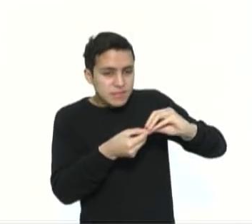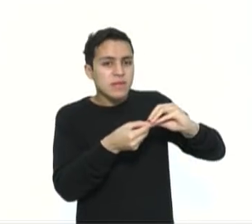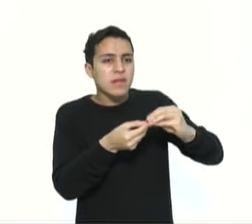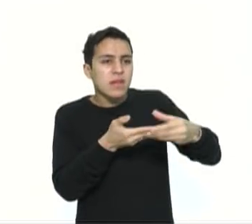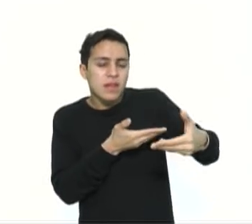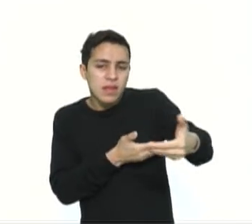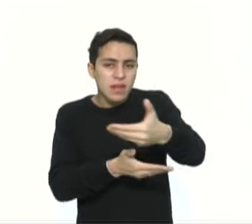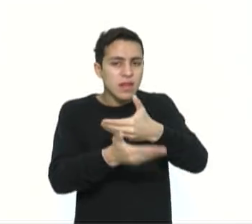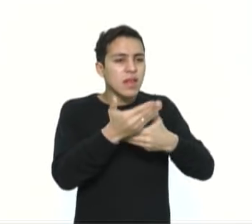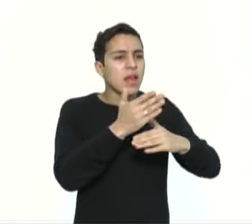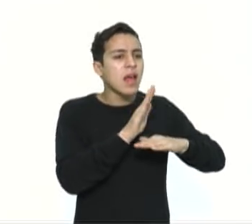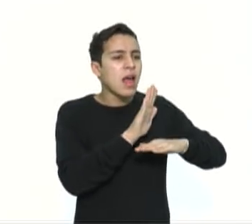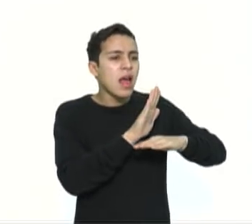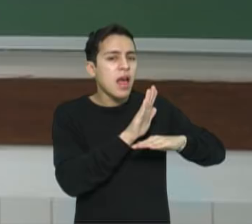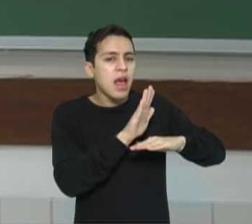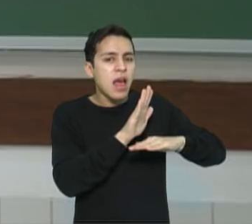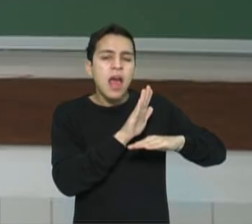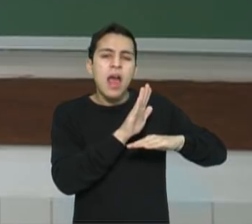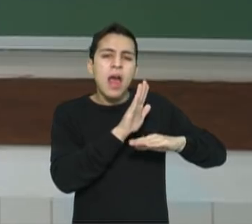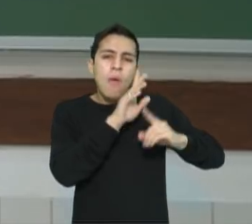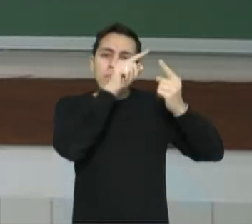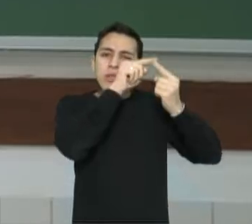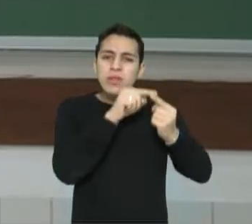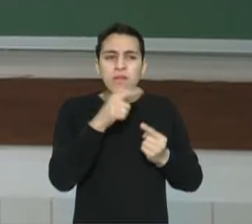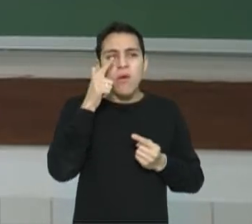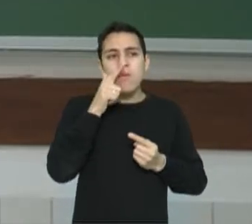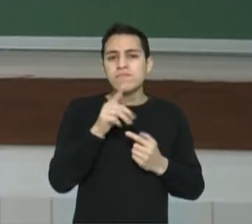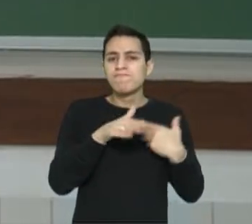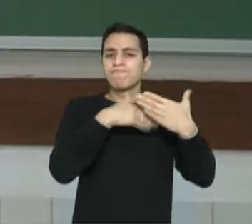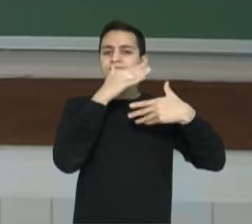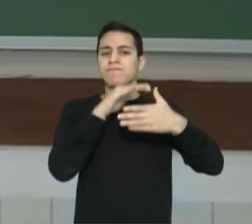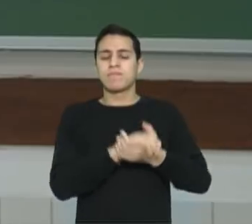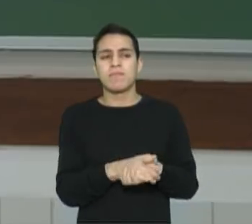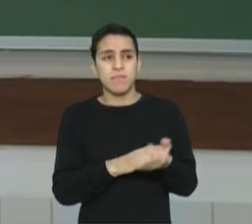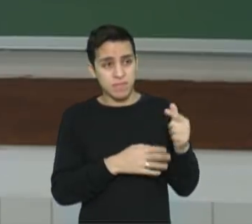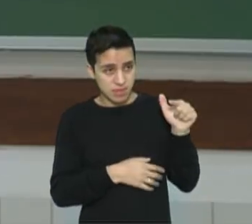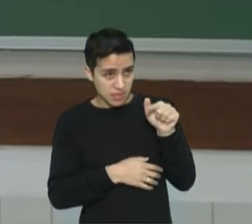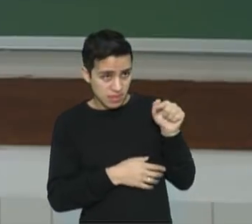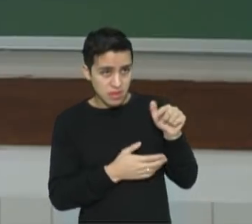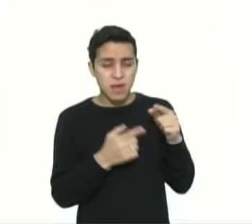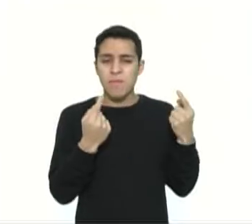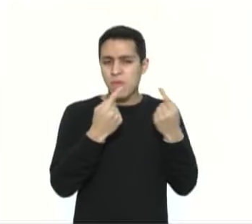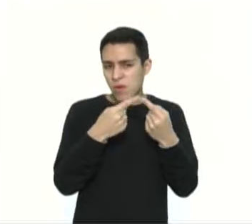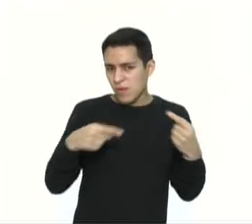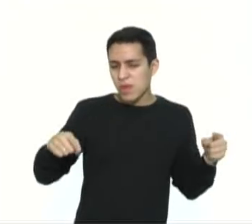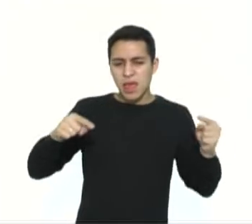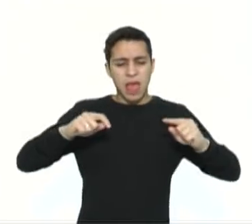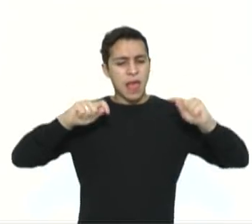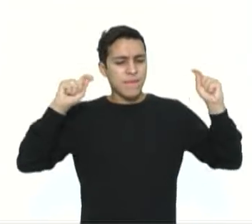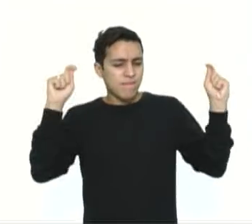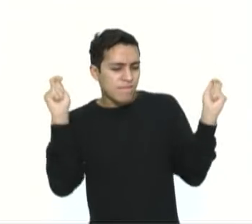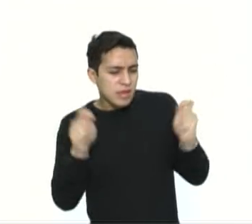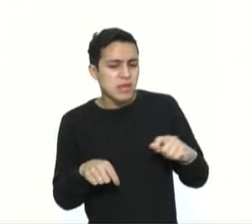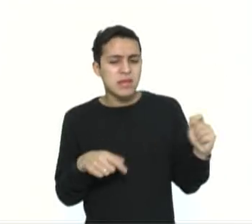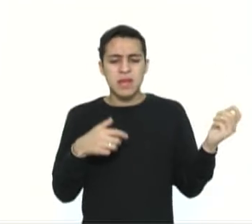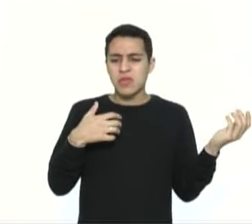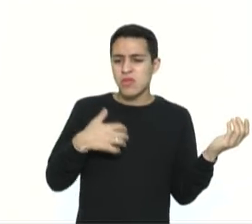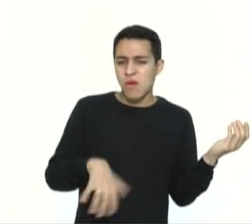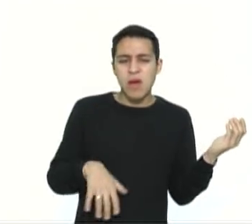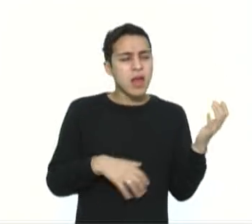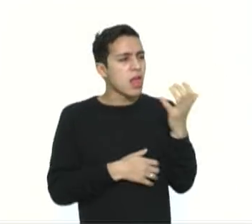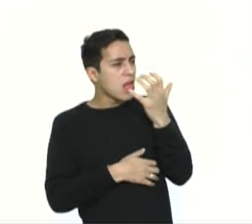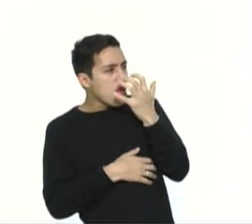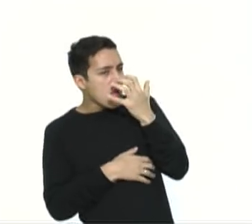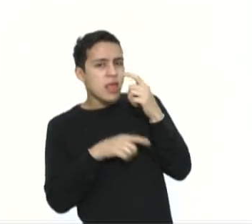para alcançar certos fins. Olha que bacana. E 7, musical, aptidão para tocar, apreciar